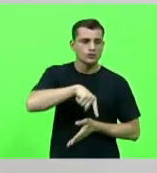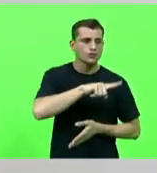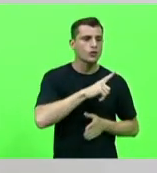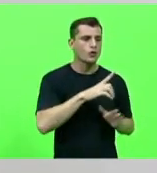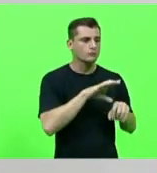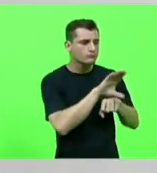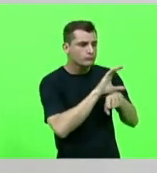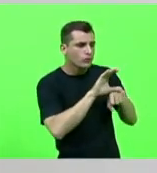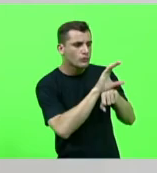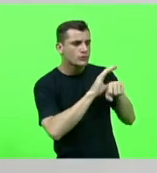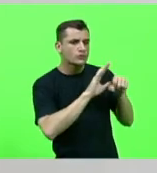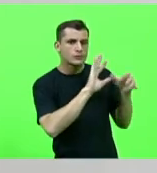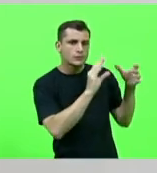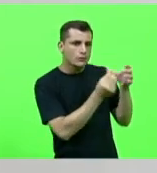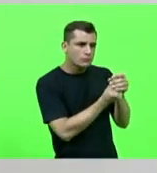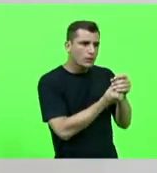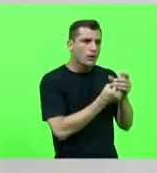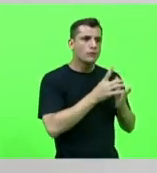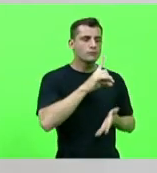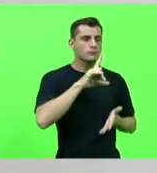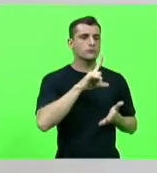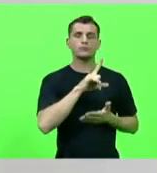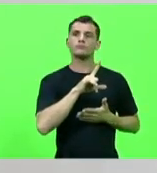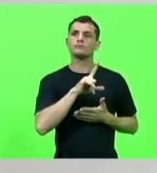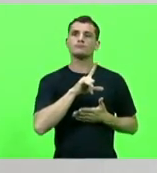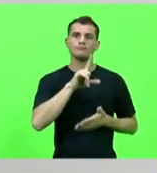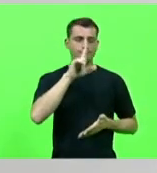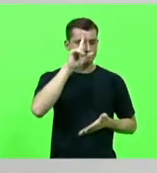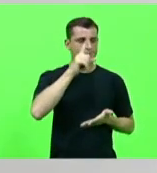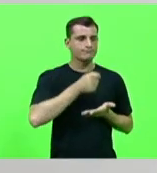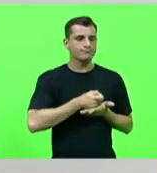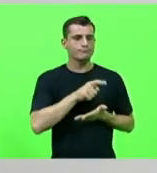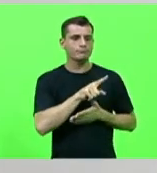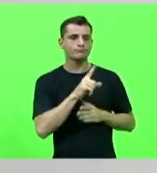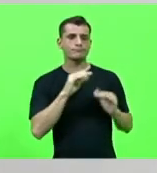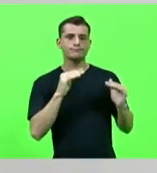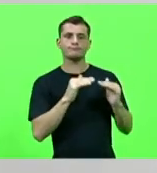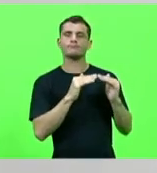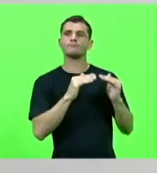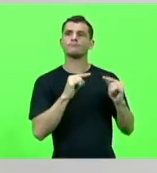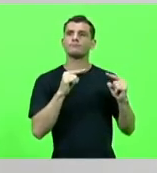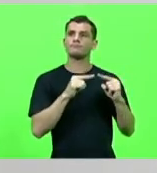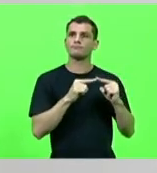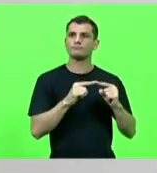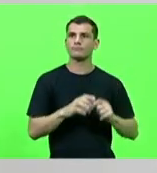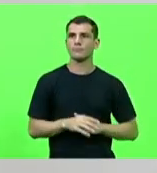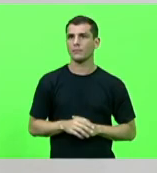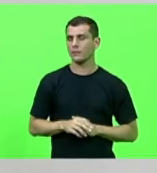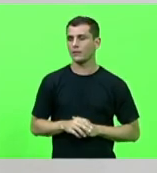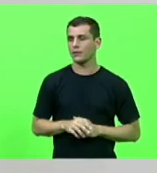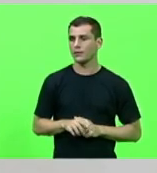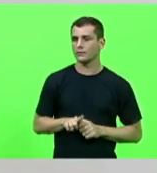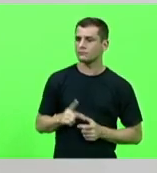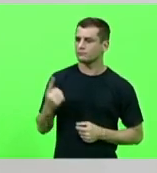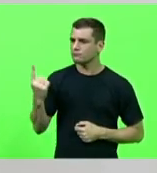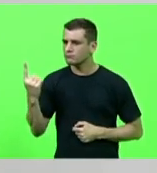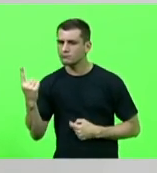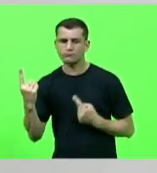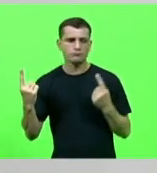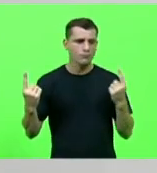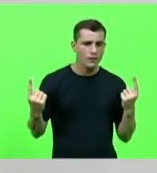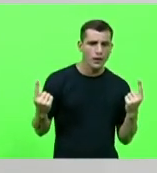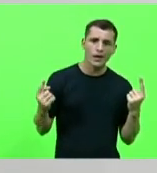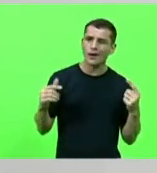Constituição. Não importa se você é deste ou daquele time. Não importa se você tem este ou aquele